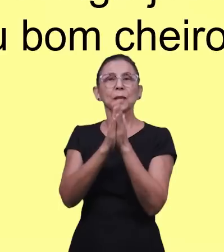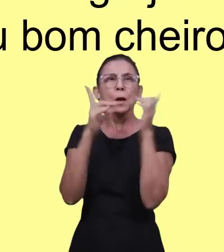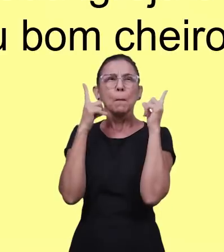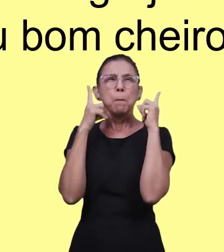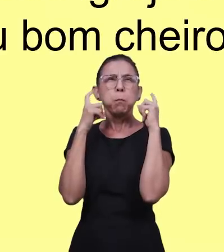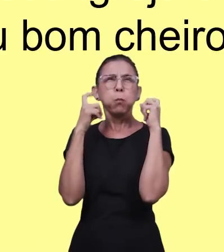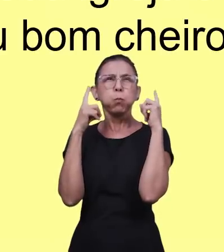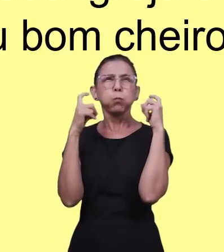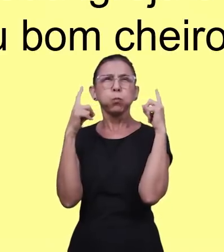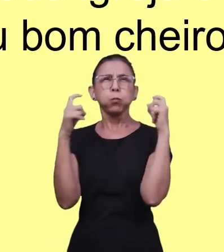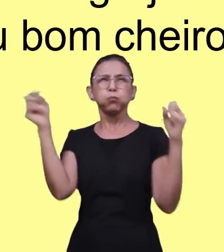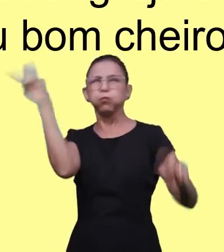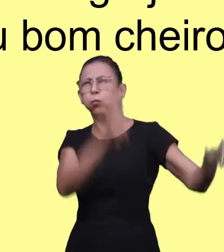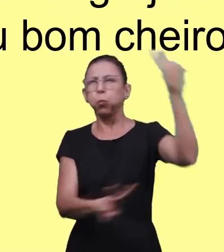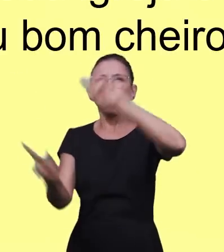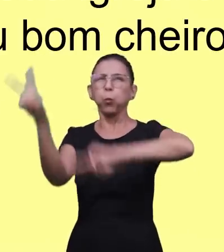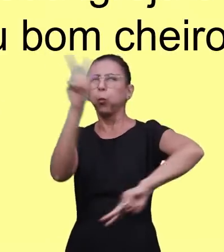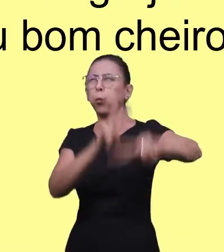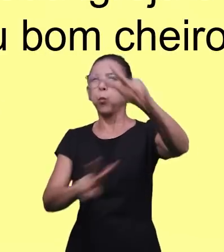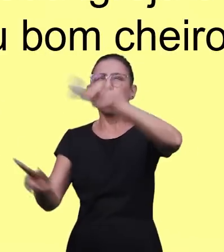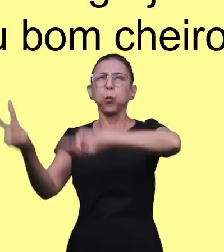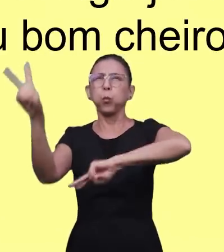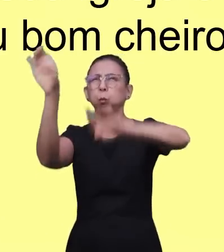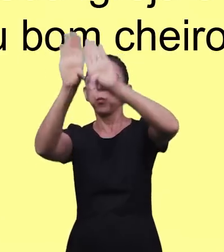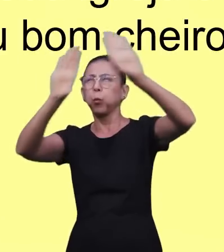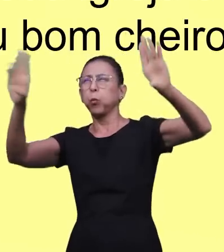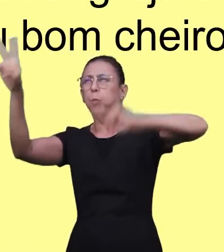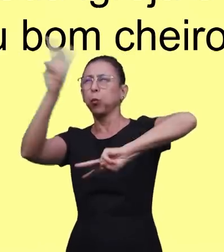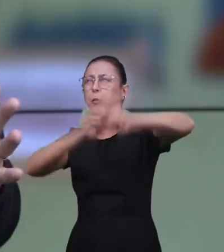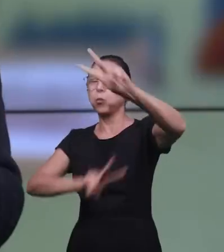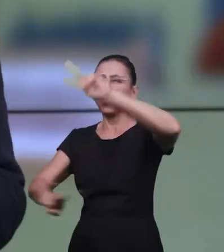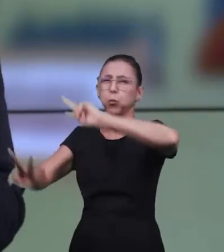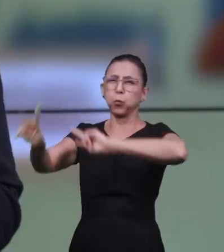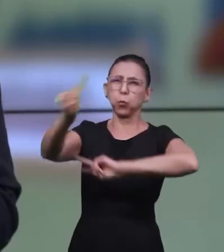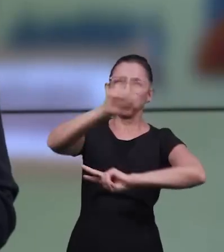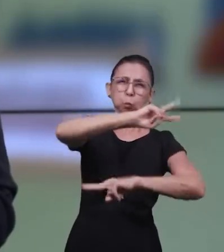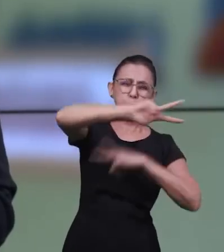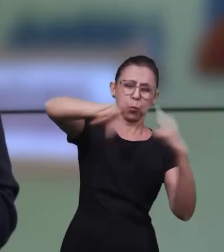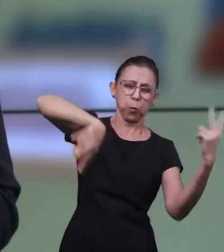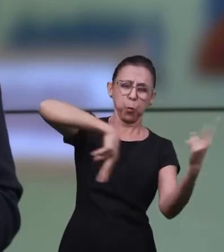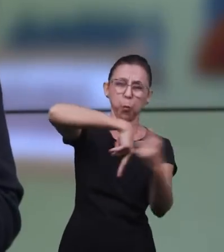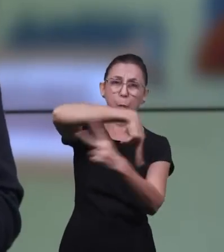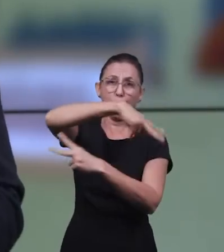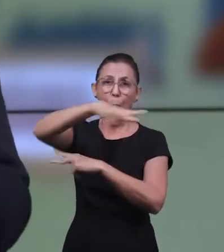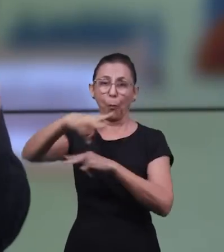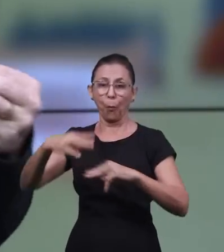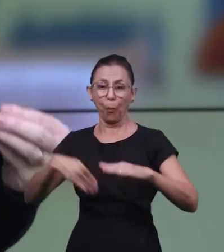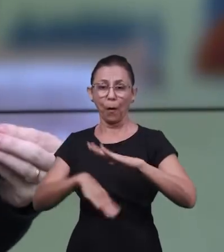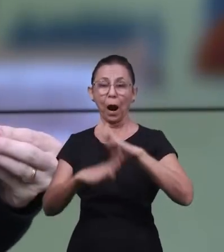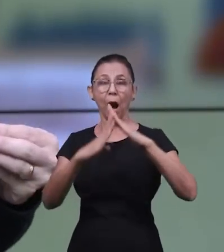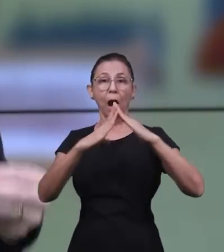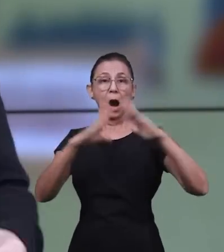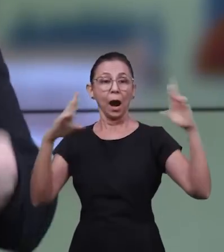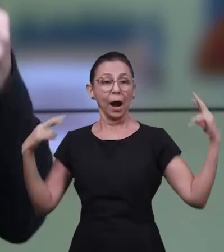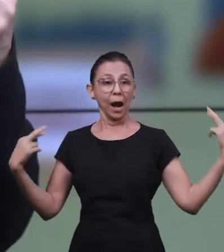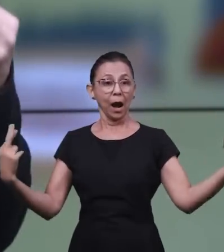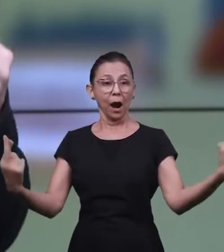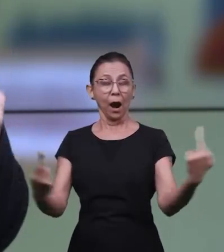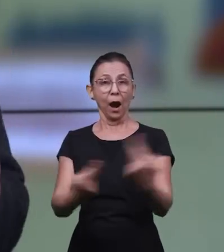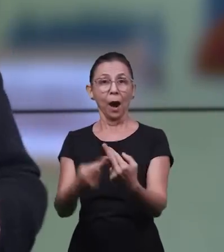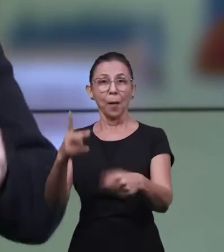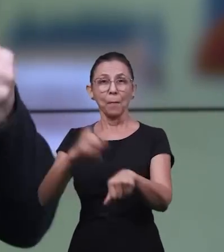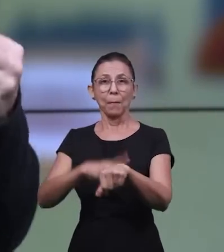som forte, como um vento, veio do céu e encheu toda a casa em que eles estavam reunidos. E naquele momento,